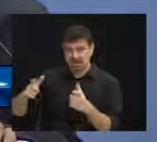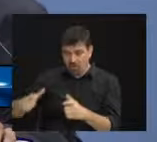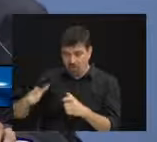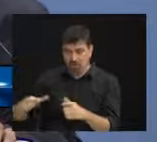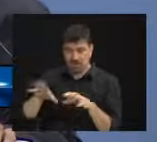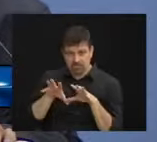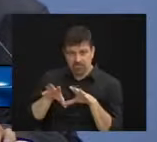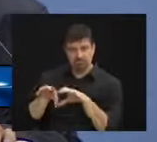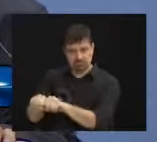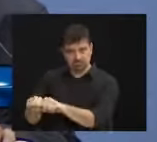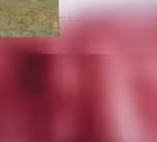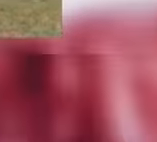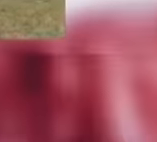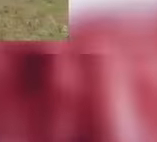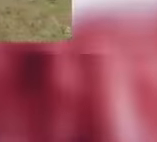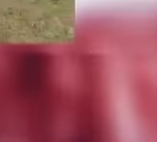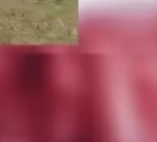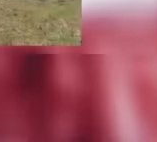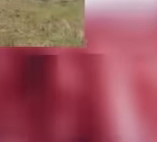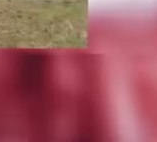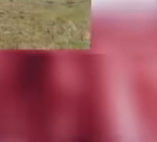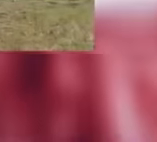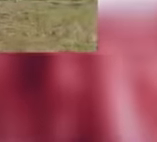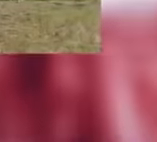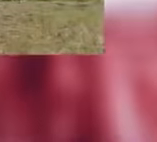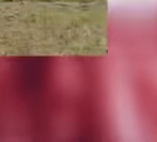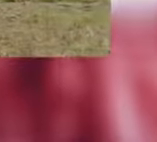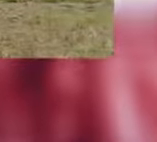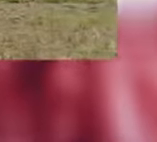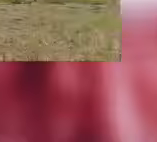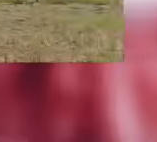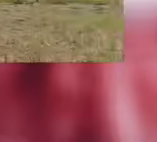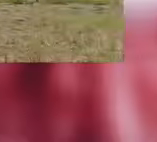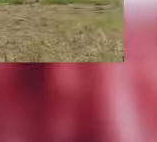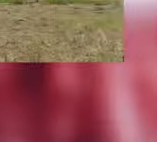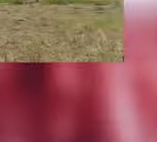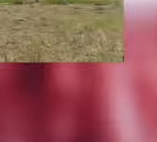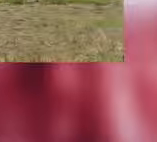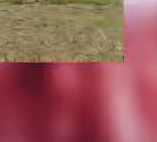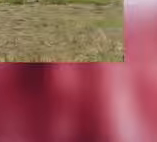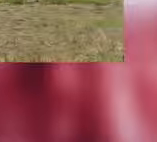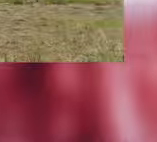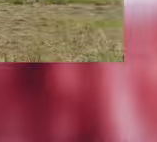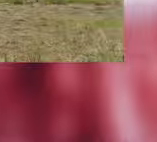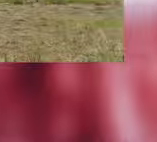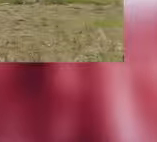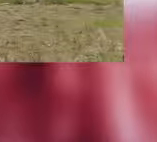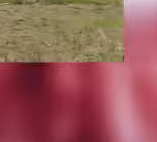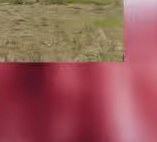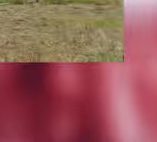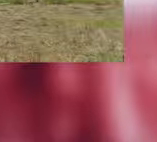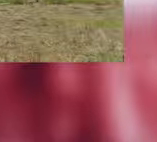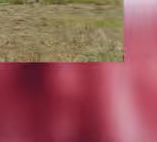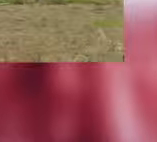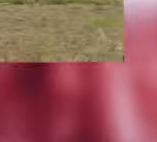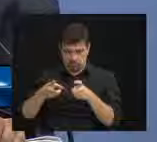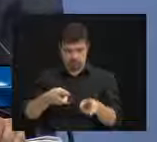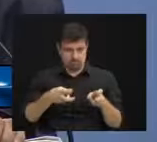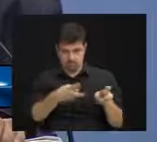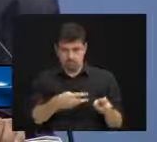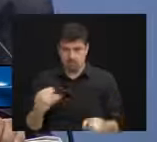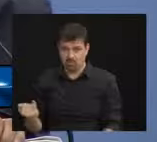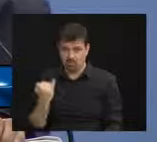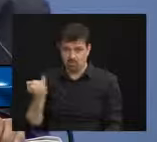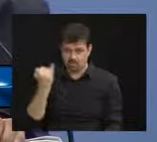ali no Mirassol. O terreno que será usado tem cerca de 2 mil metros quadrados e fica no Jardim Mirassol.